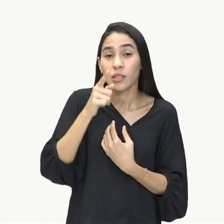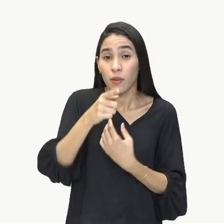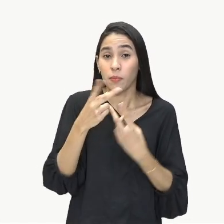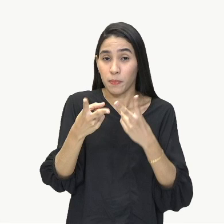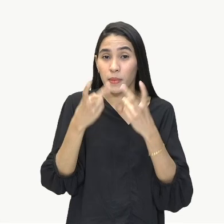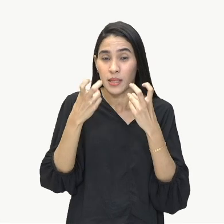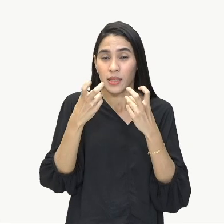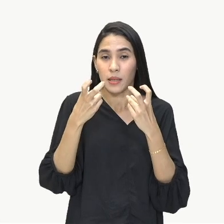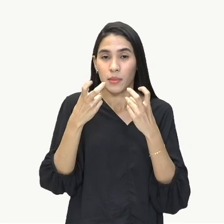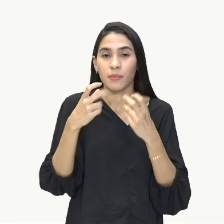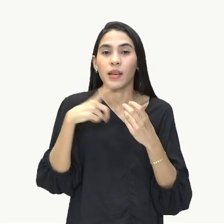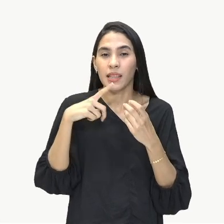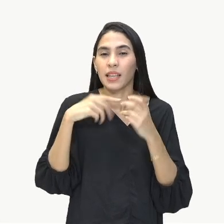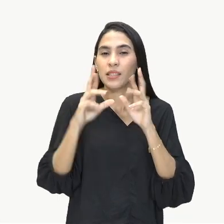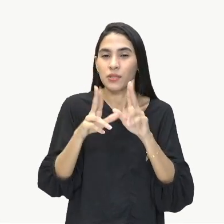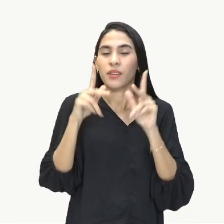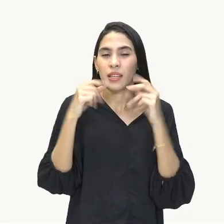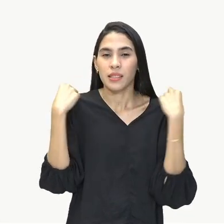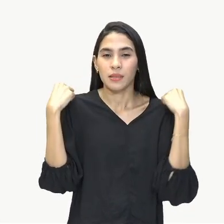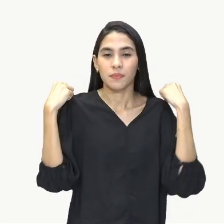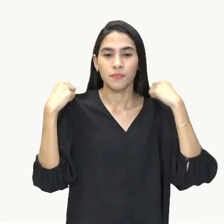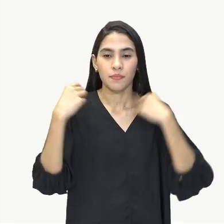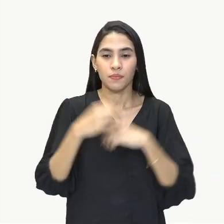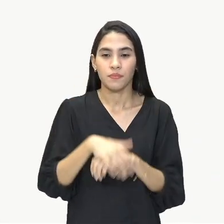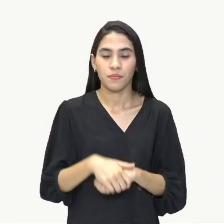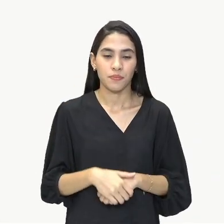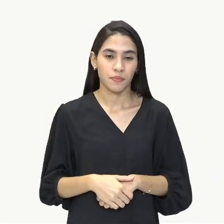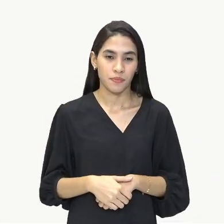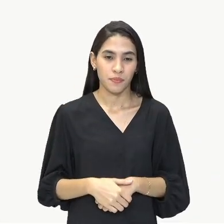que tem coeficientes diferentes?